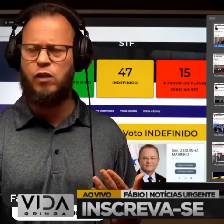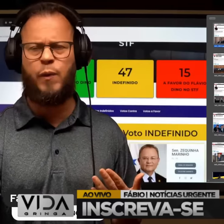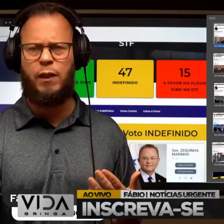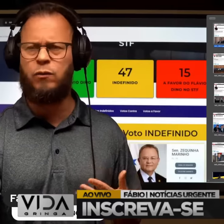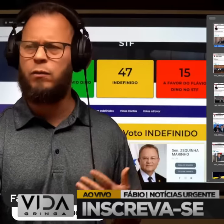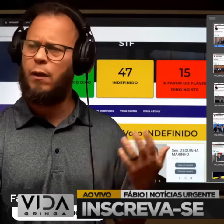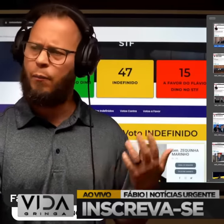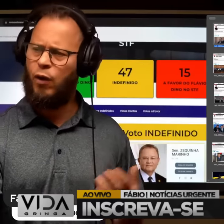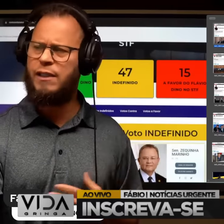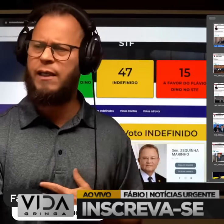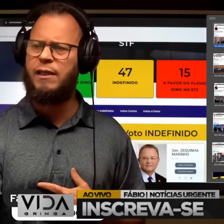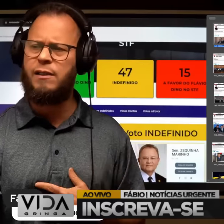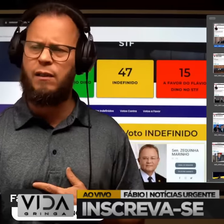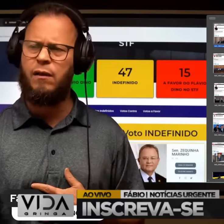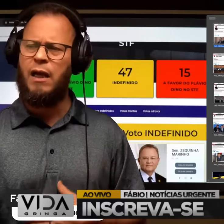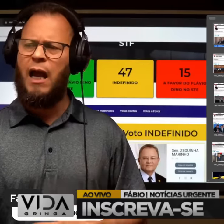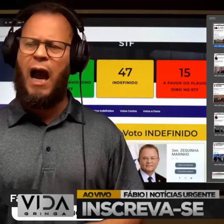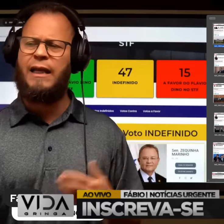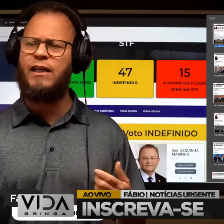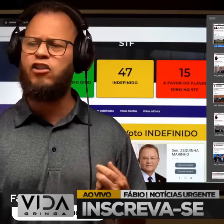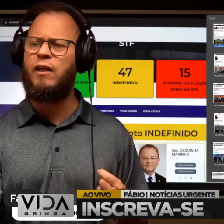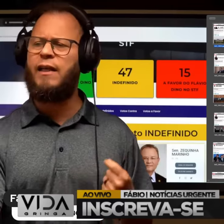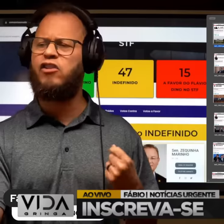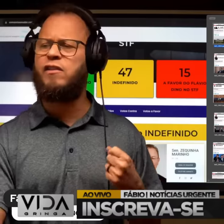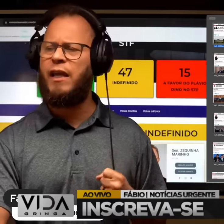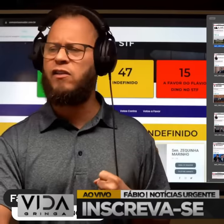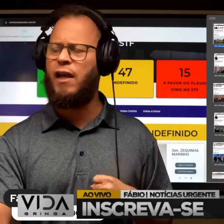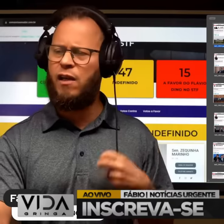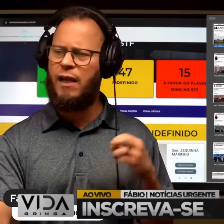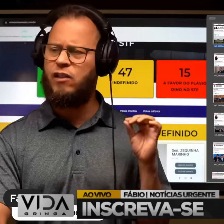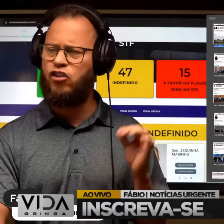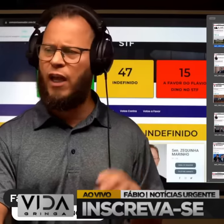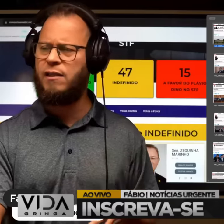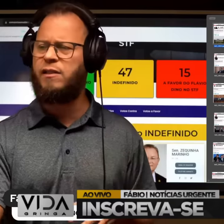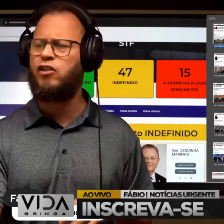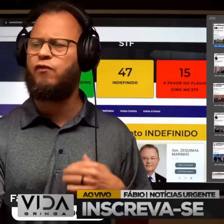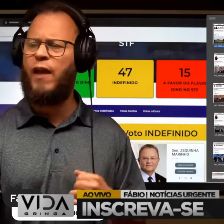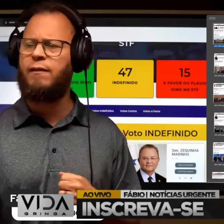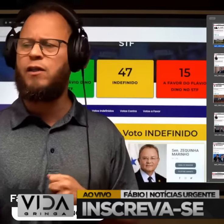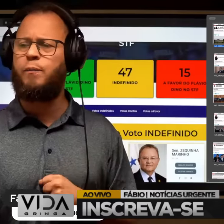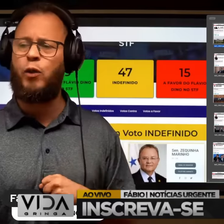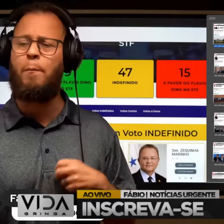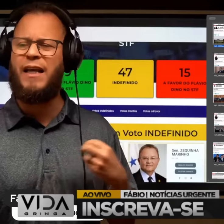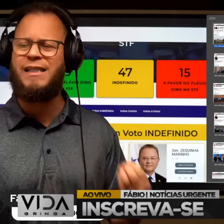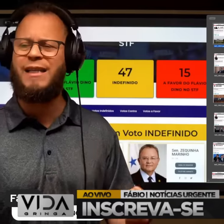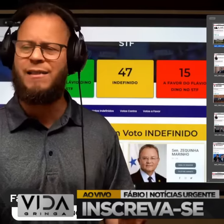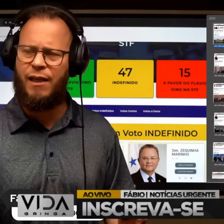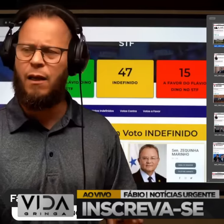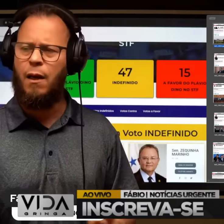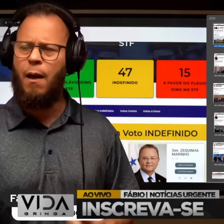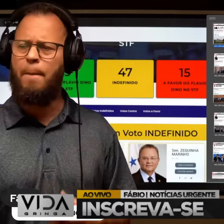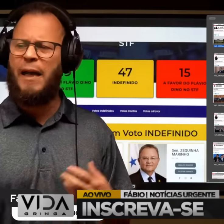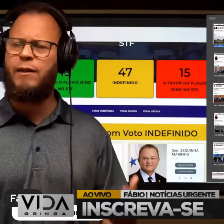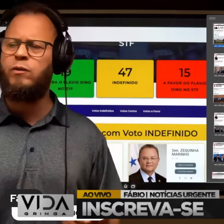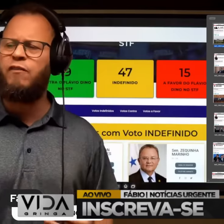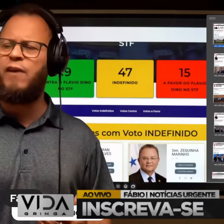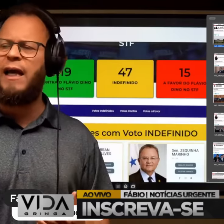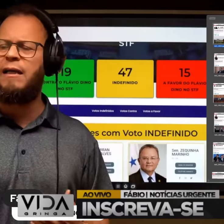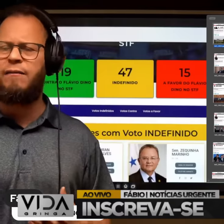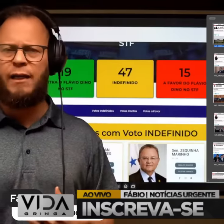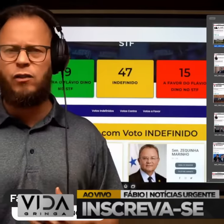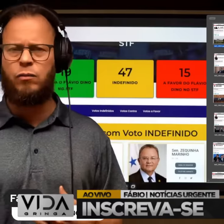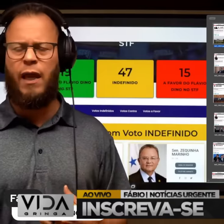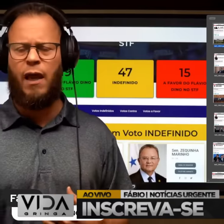estamos esperando? Pode ser que sim. A lista de exigências feitas pelo PCC para não